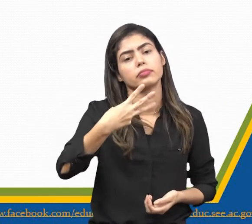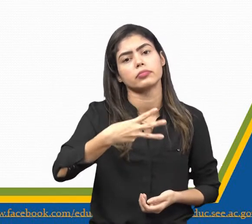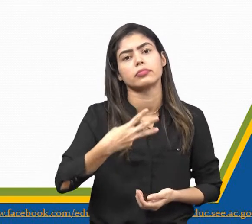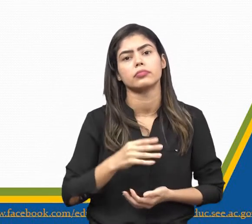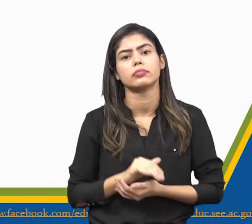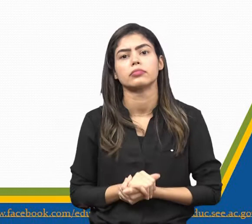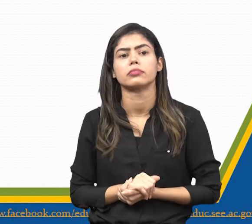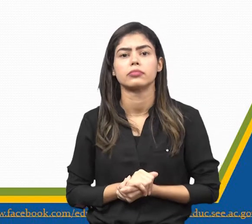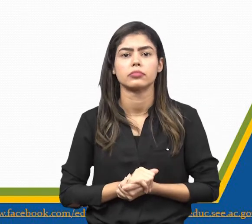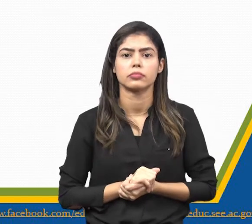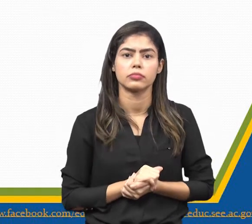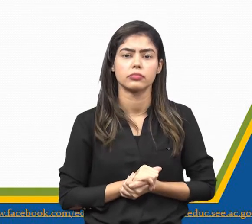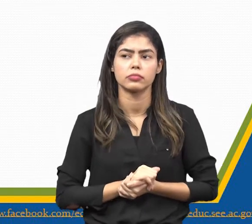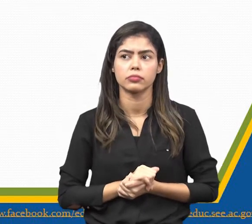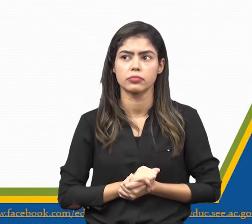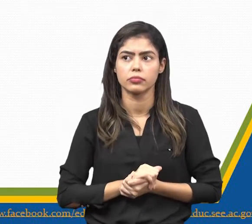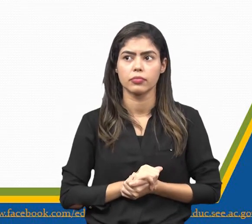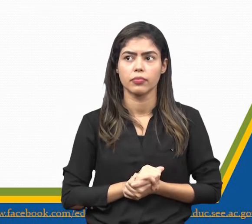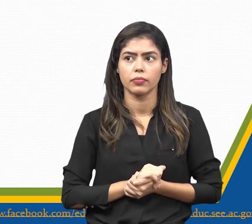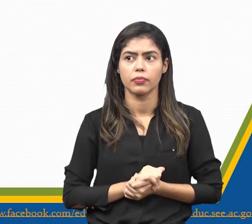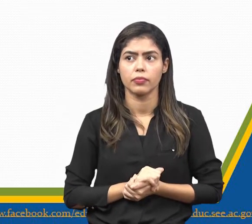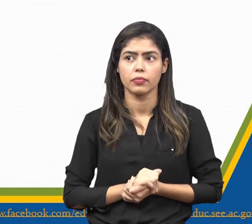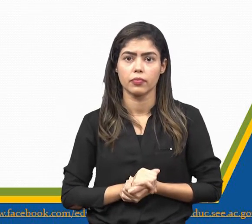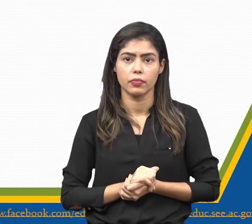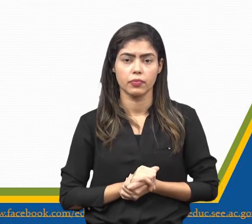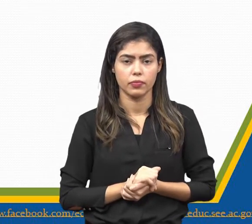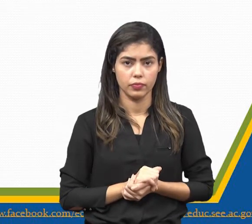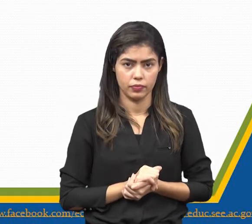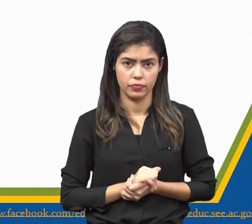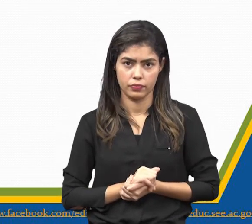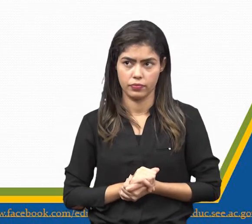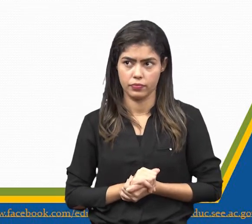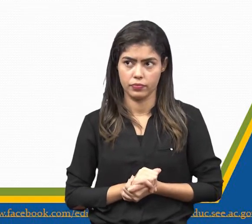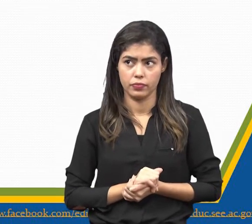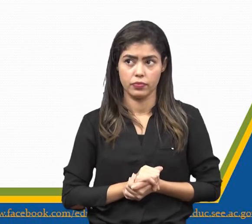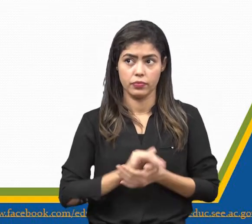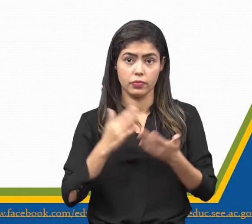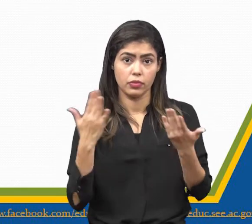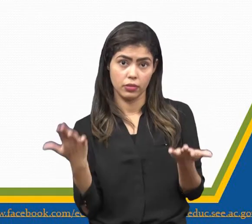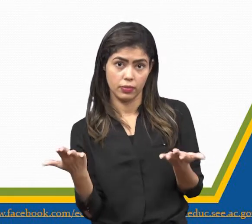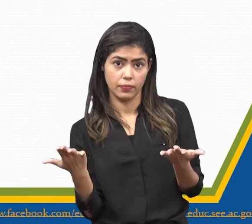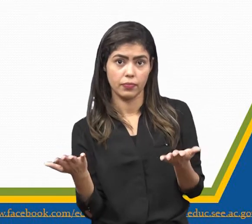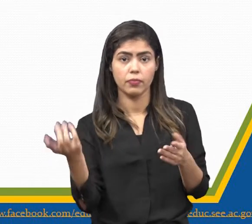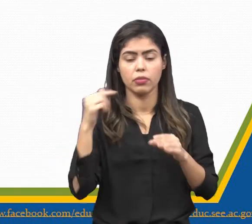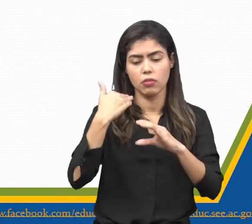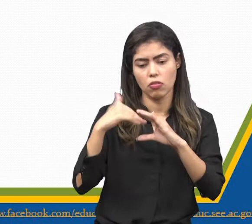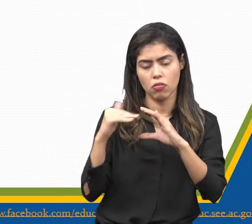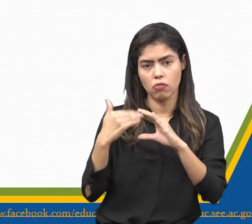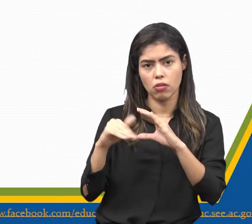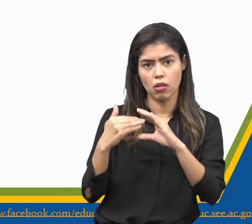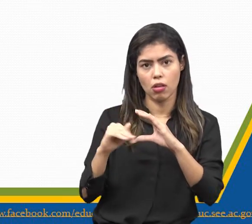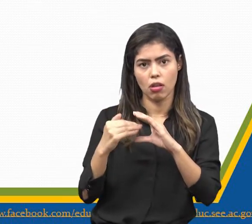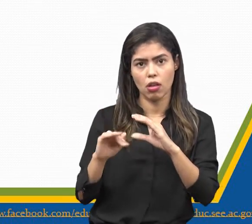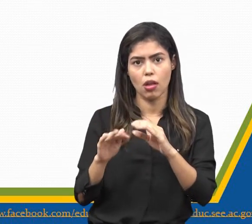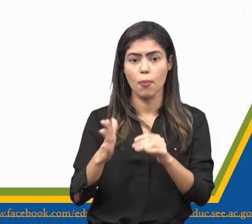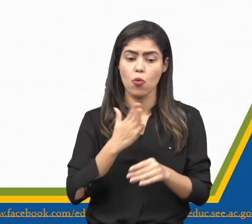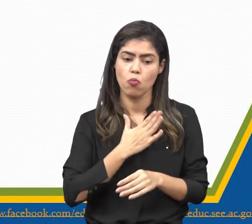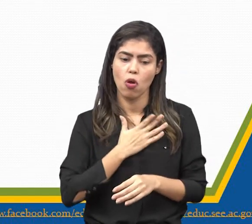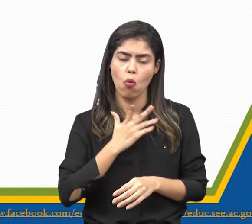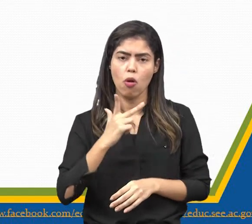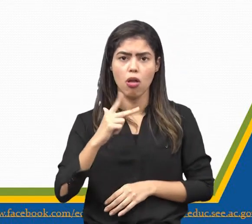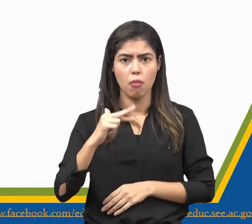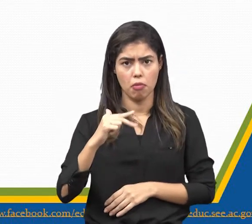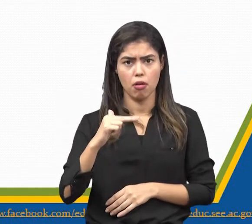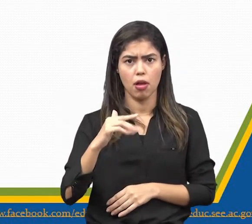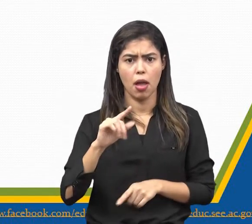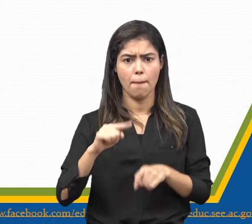I sent an email to my brother. My brother lives in Australia. Então, eu enviei um e-mail para o meu irmão, mas eu